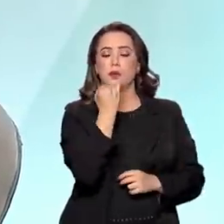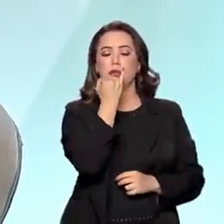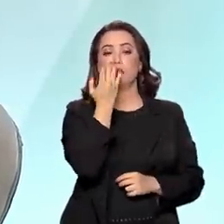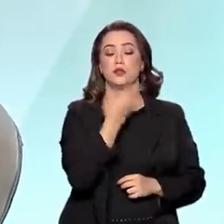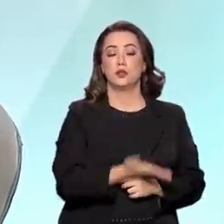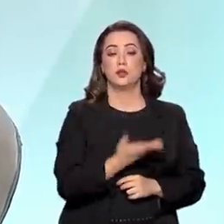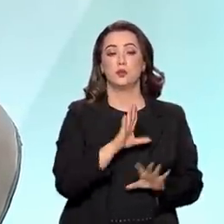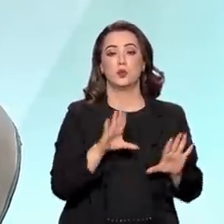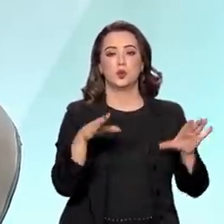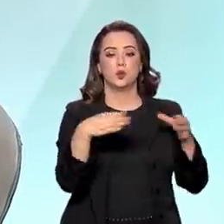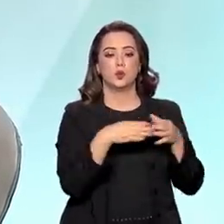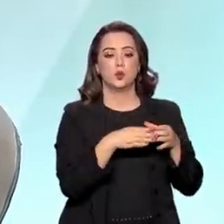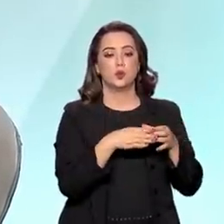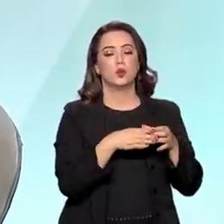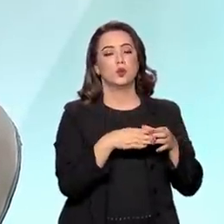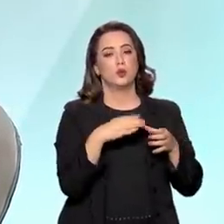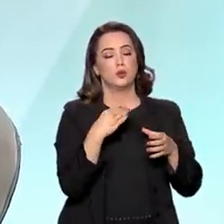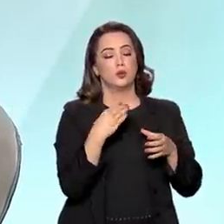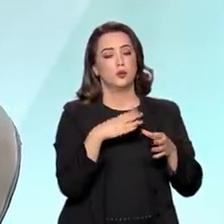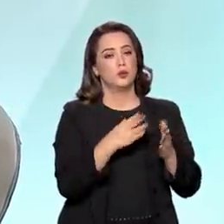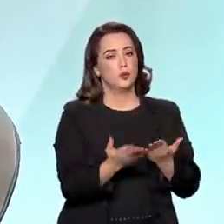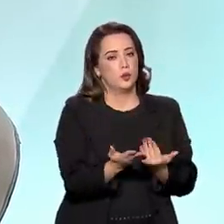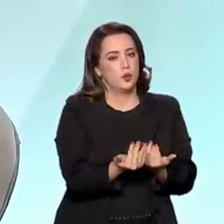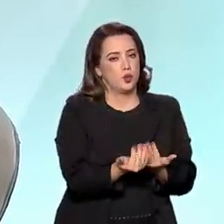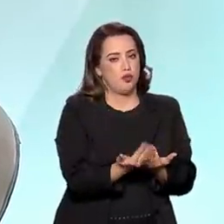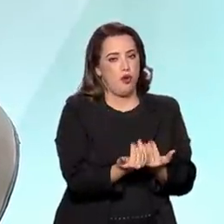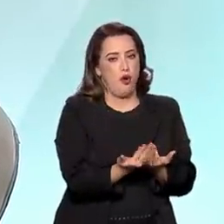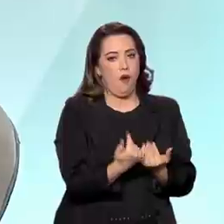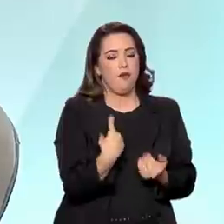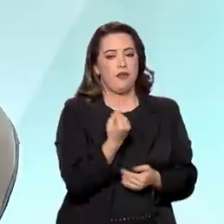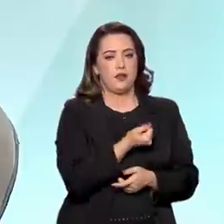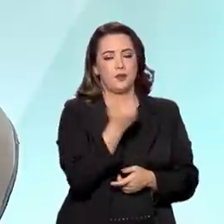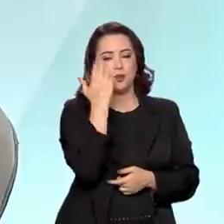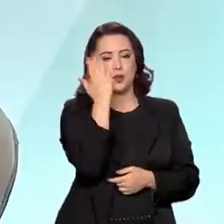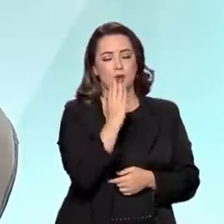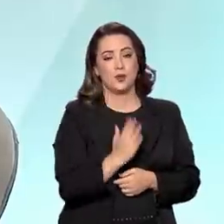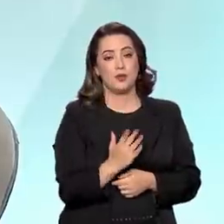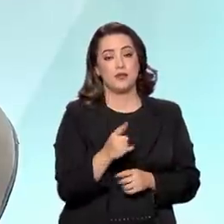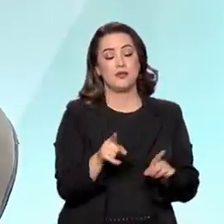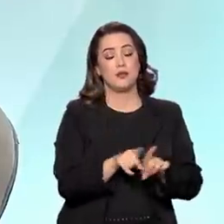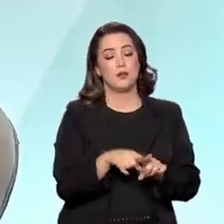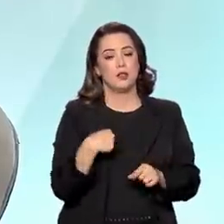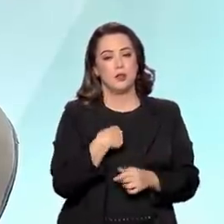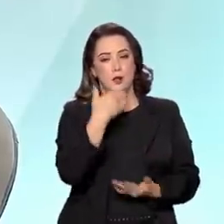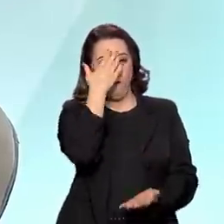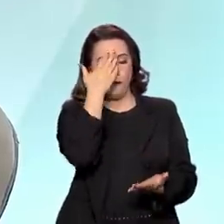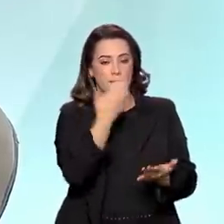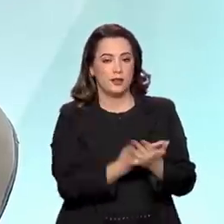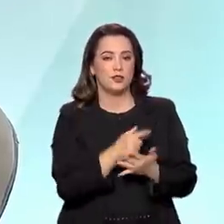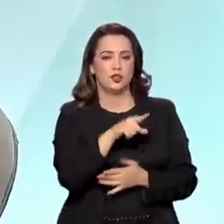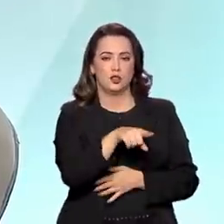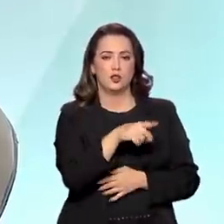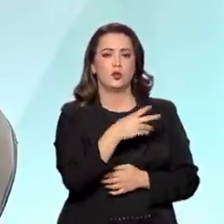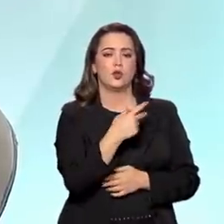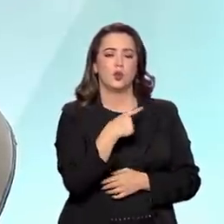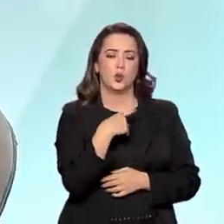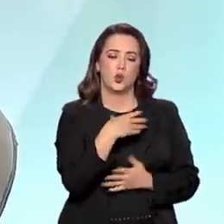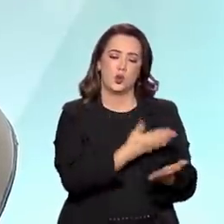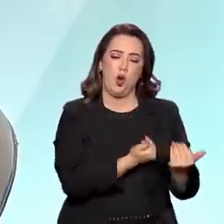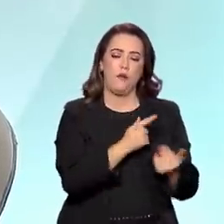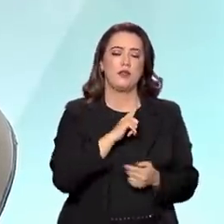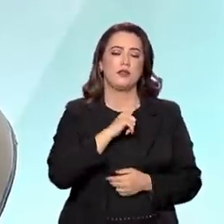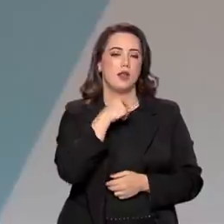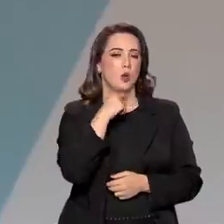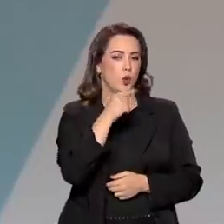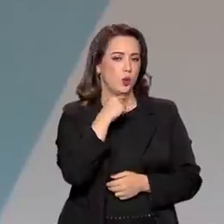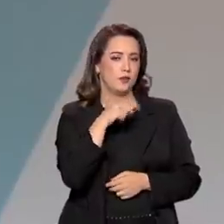para uma parcela grande do nosso jovens os jogos brasileiros eu tenho certeza que tem muita dúvida a gente pode chegar aqui